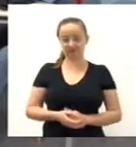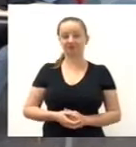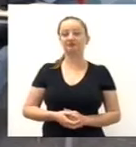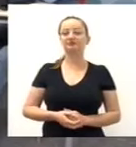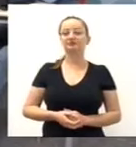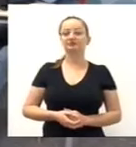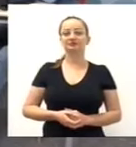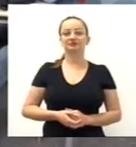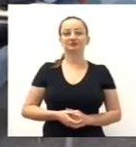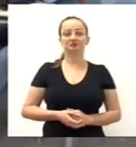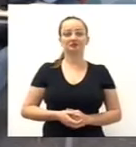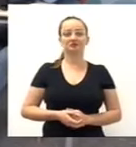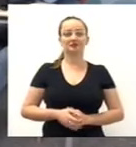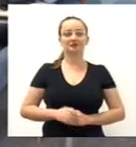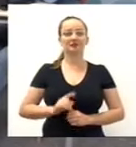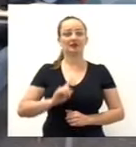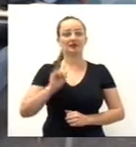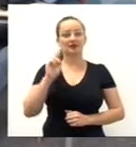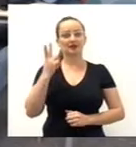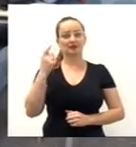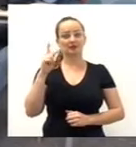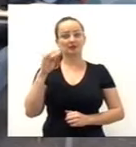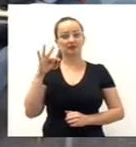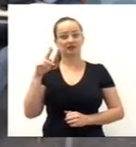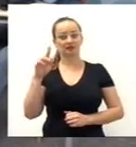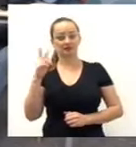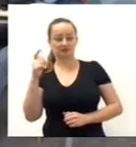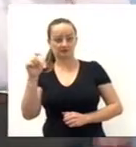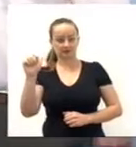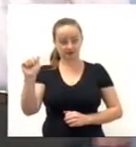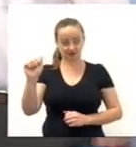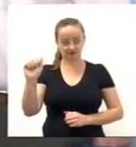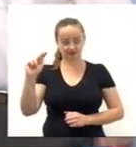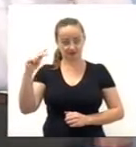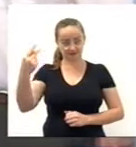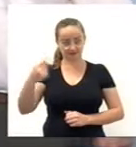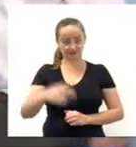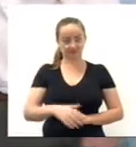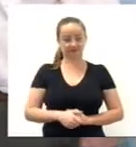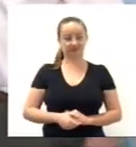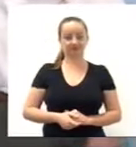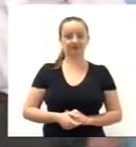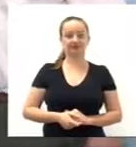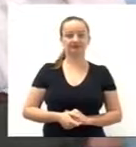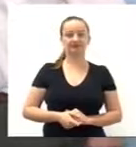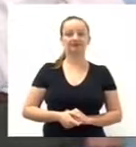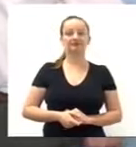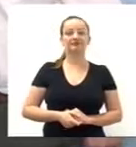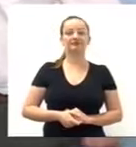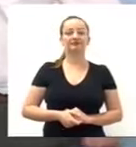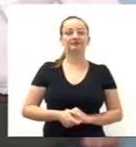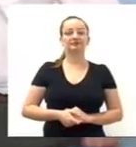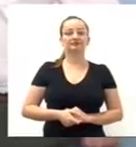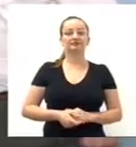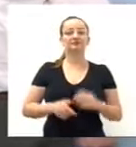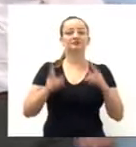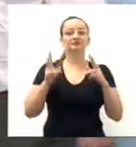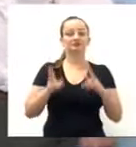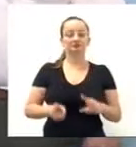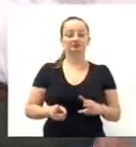Bom, hipotenusa ao quadrado vai ser igual